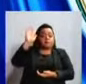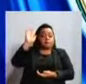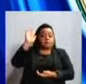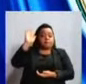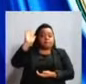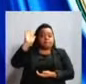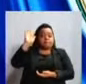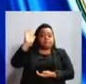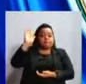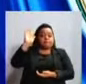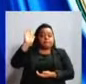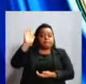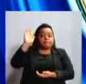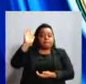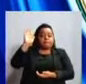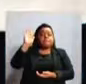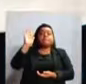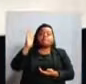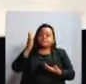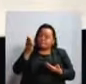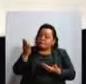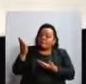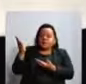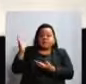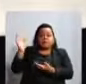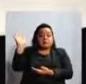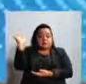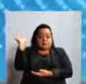Lindomar Garçon.